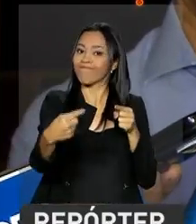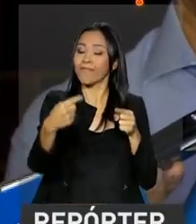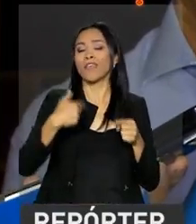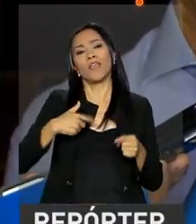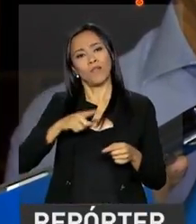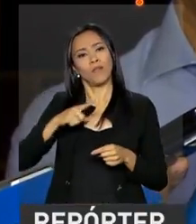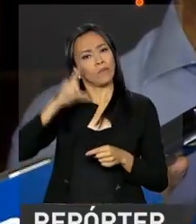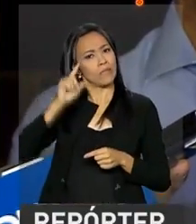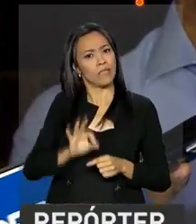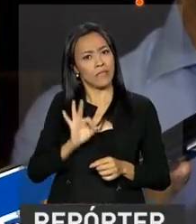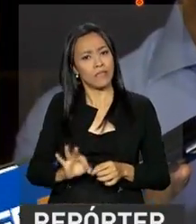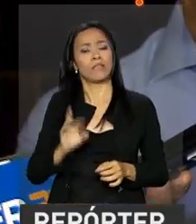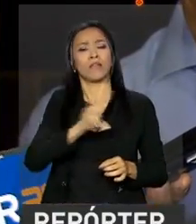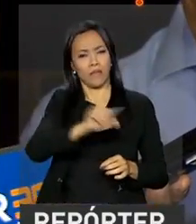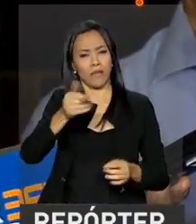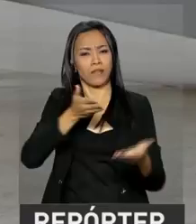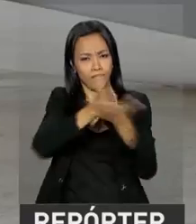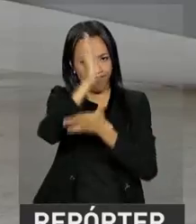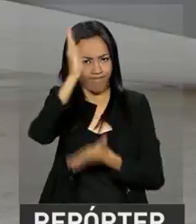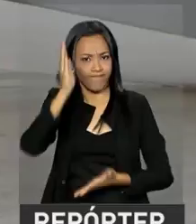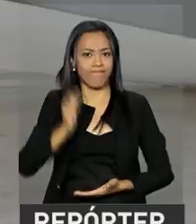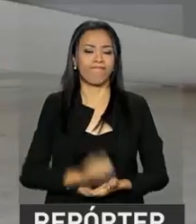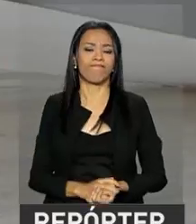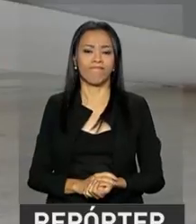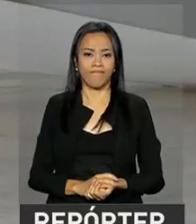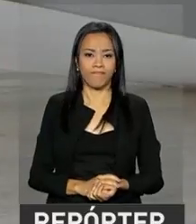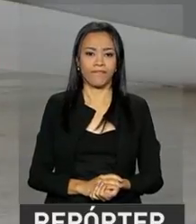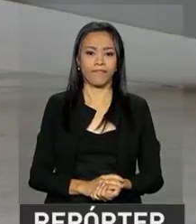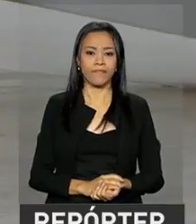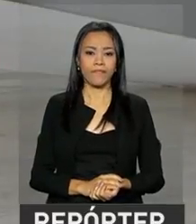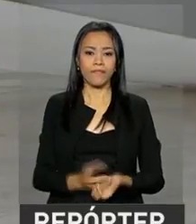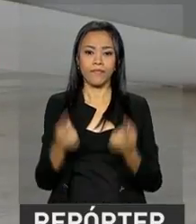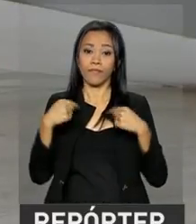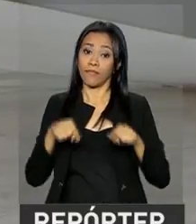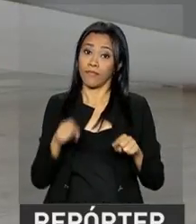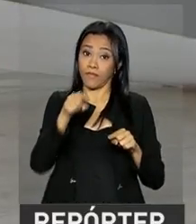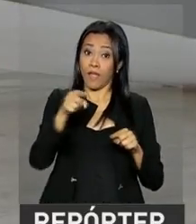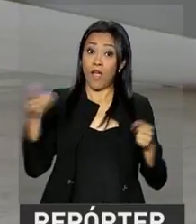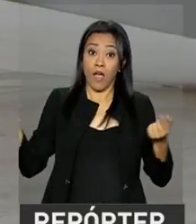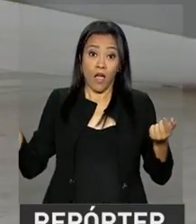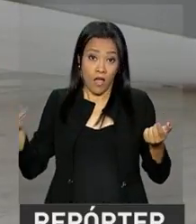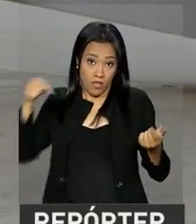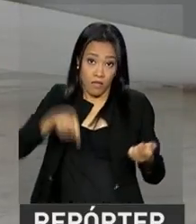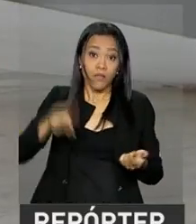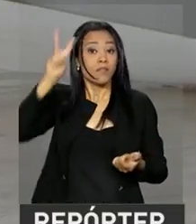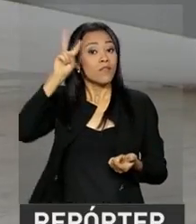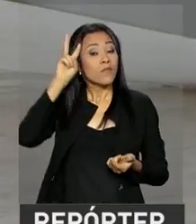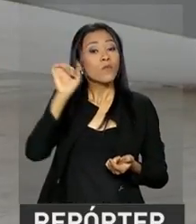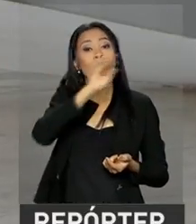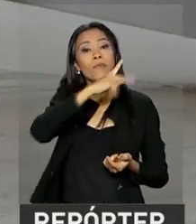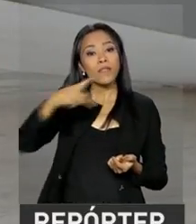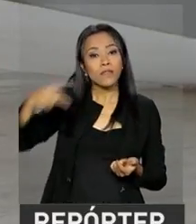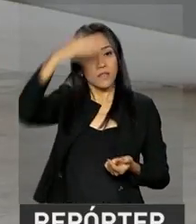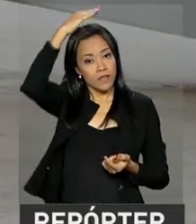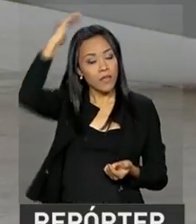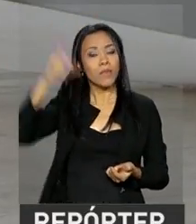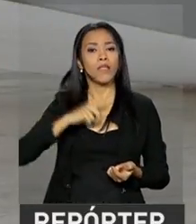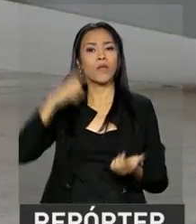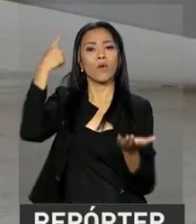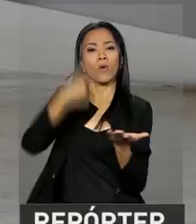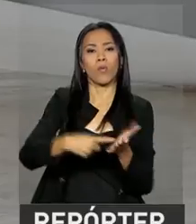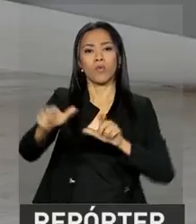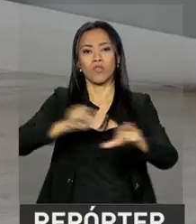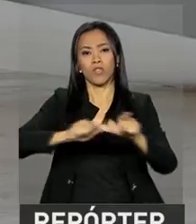que ele será aprovado com jamie nesta segunda-feira o presidente michel temer acompanhar a agenda aqui em